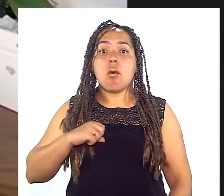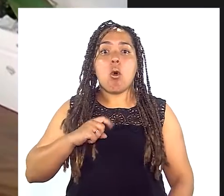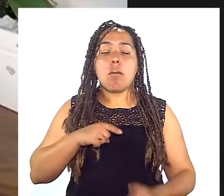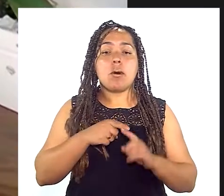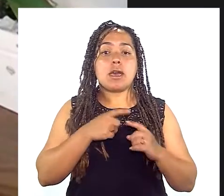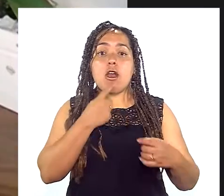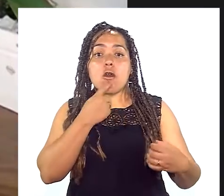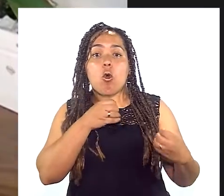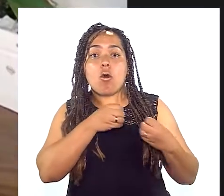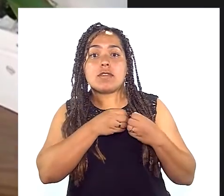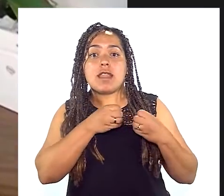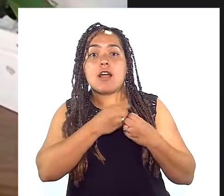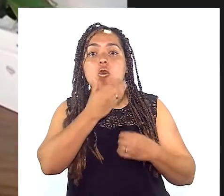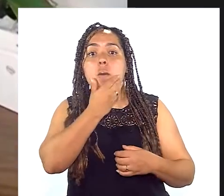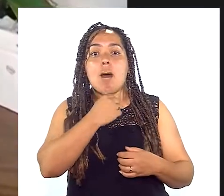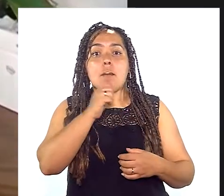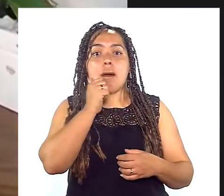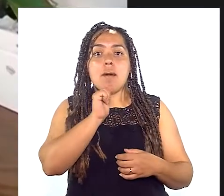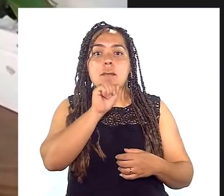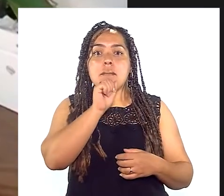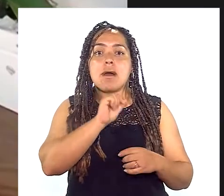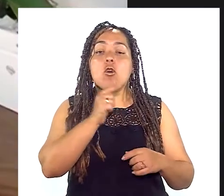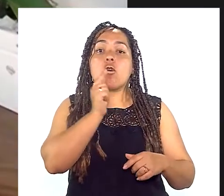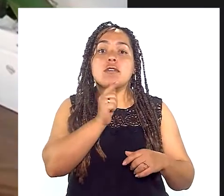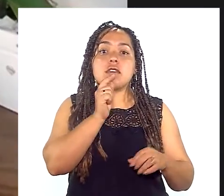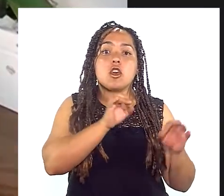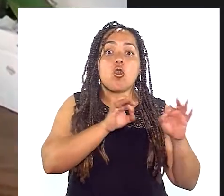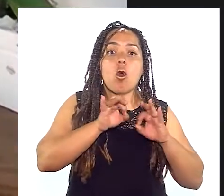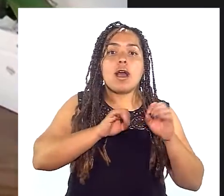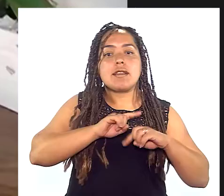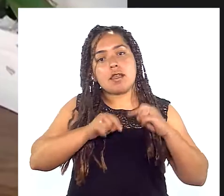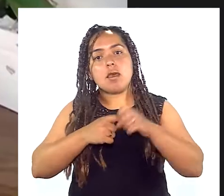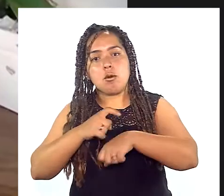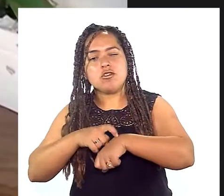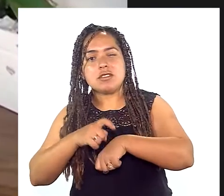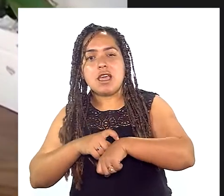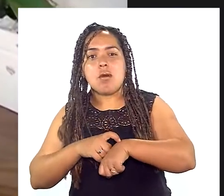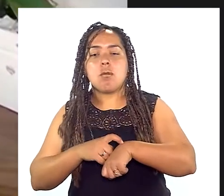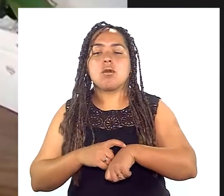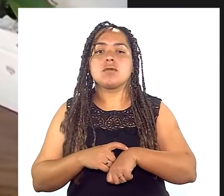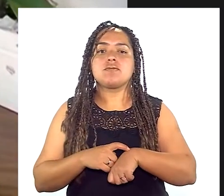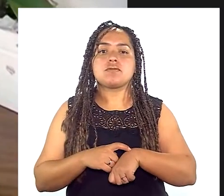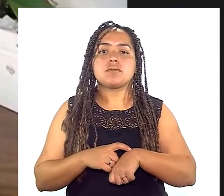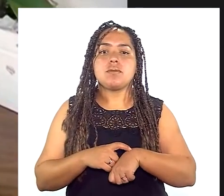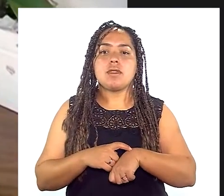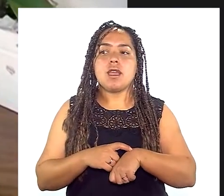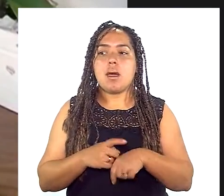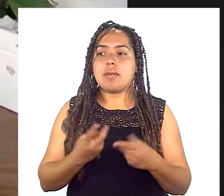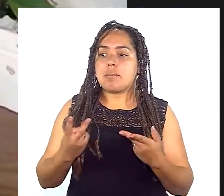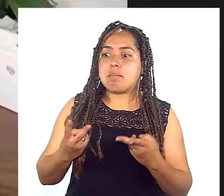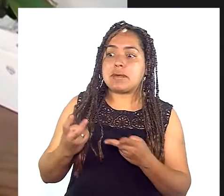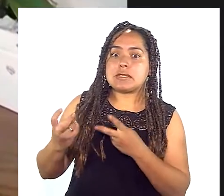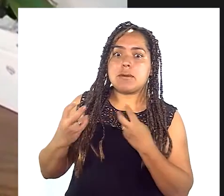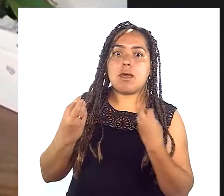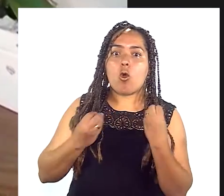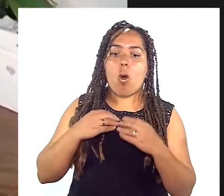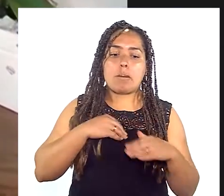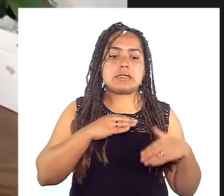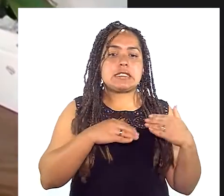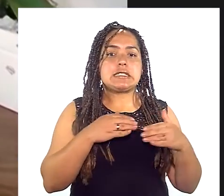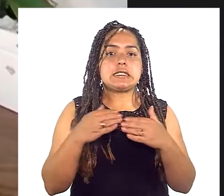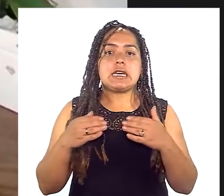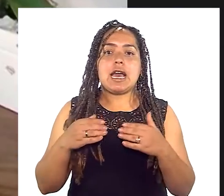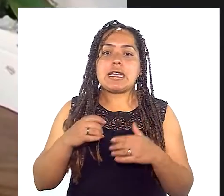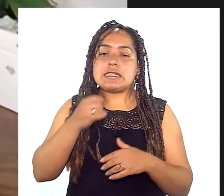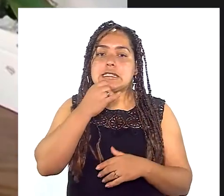teve os pais dentro de casa, que muitos pais também conseguiram se organizar depois de um certo tempo, né, no andar da carruagem,